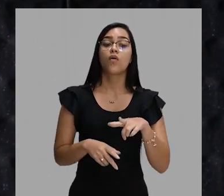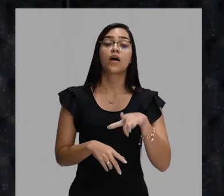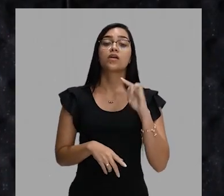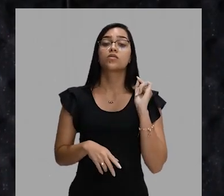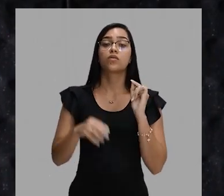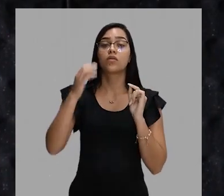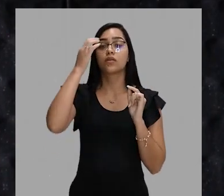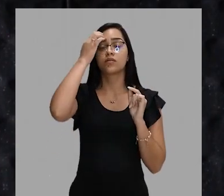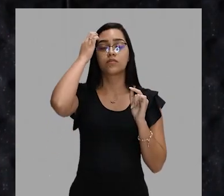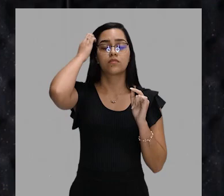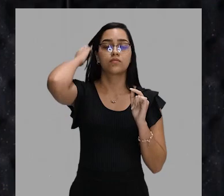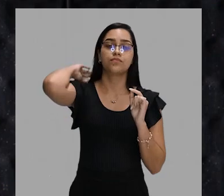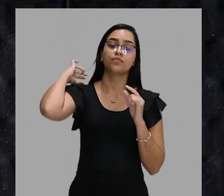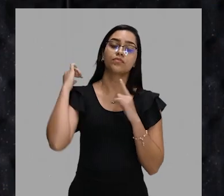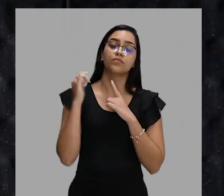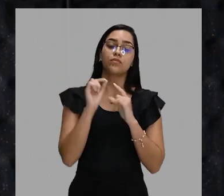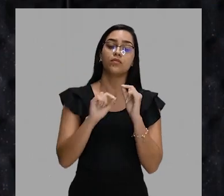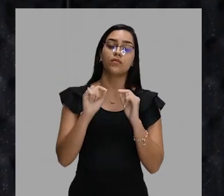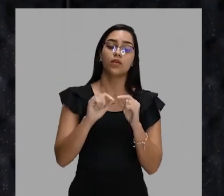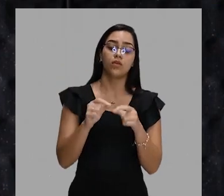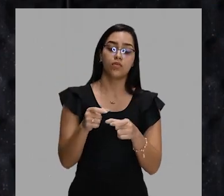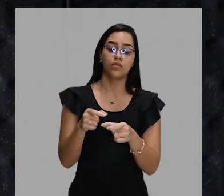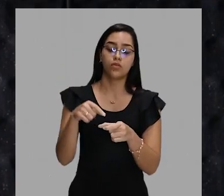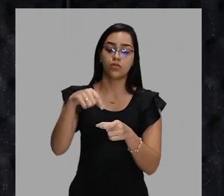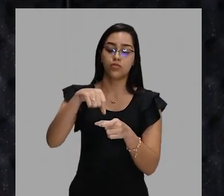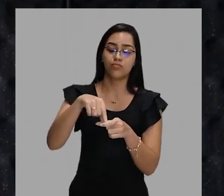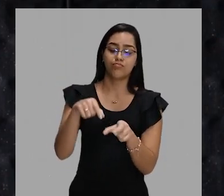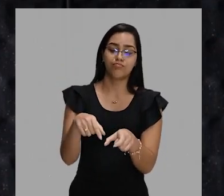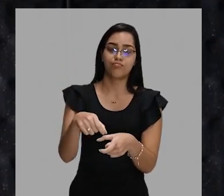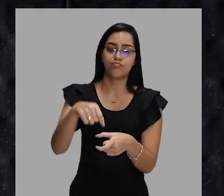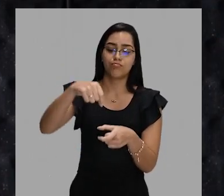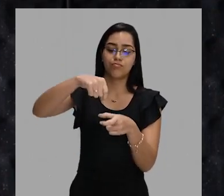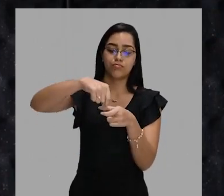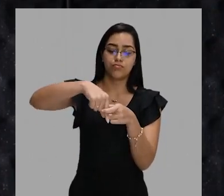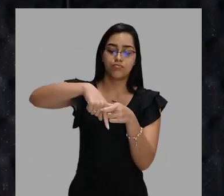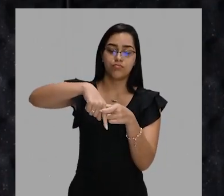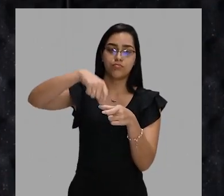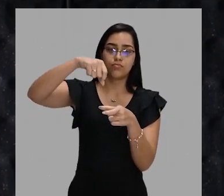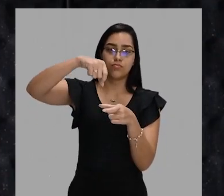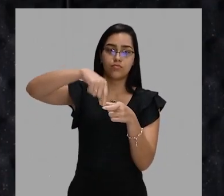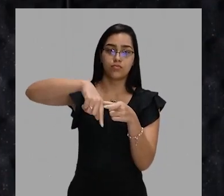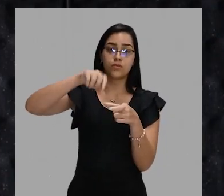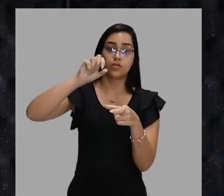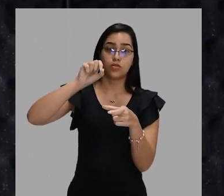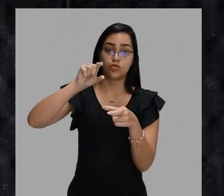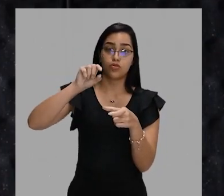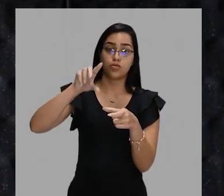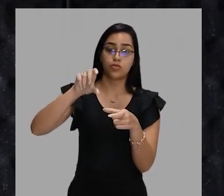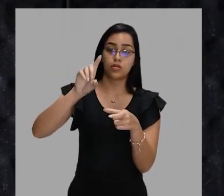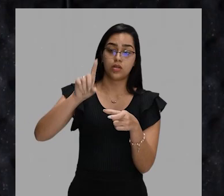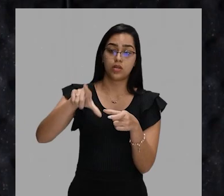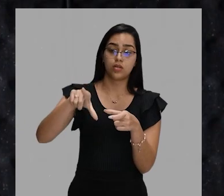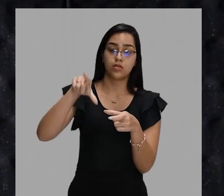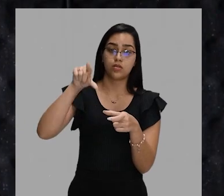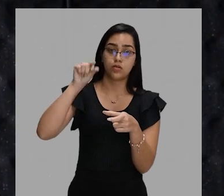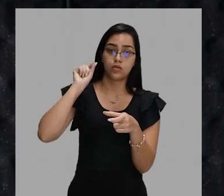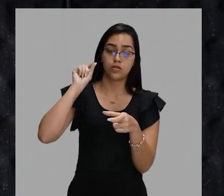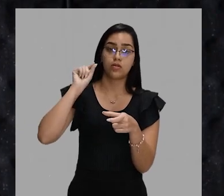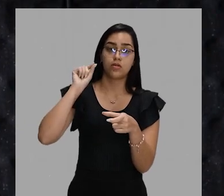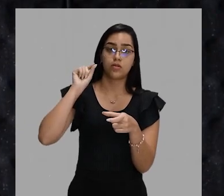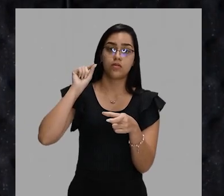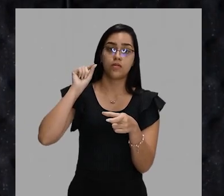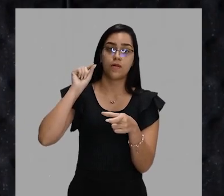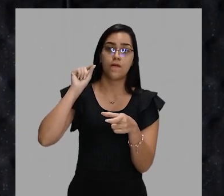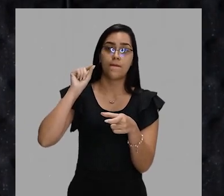que ele está apresentando? Nesse caso aqui, ele colocou um buraquinho pequeno. Então, só vai ser selecionado por este